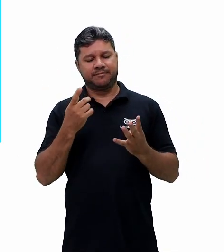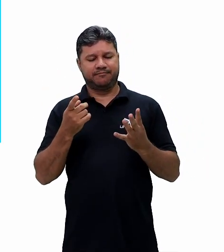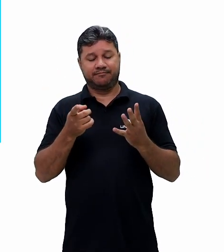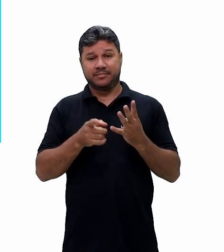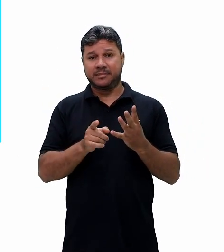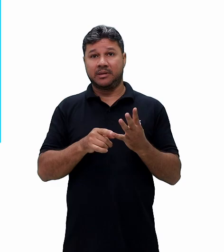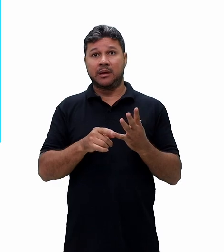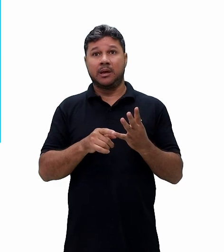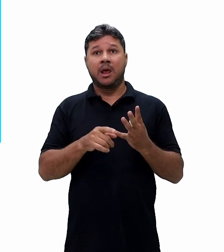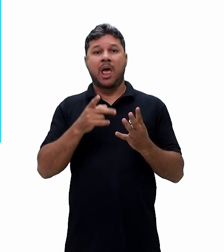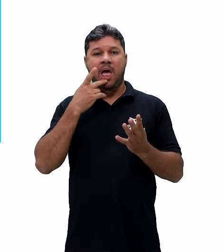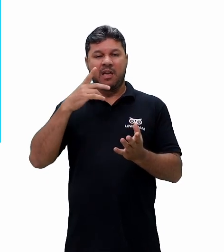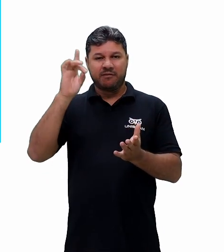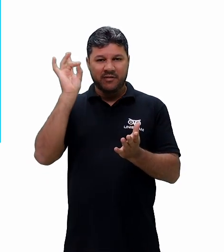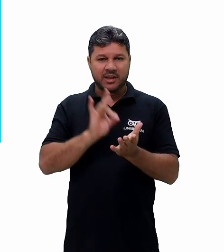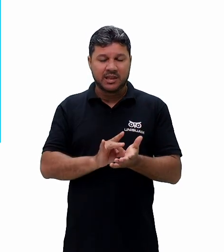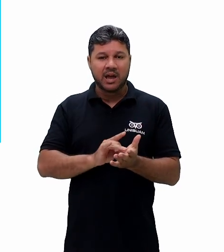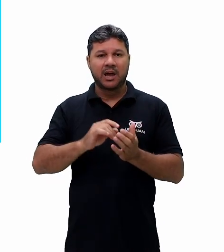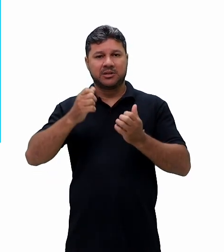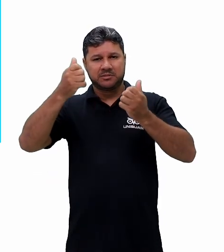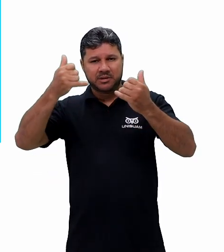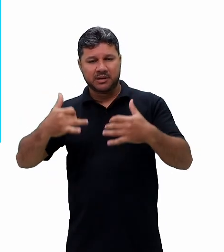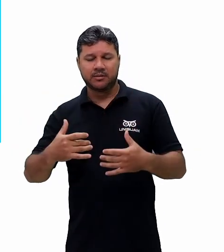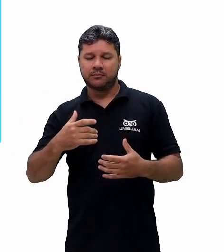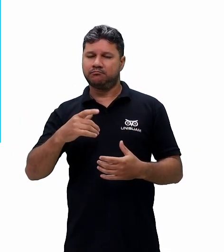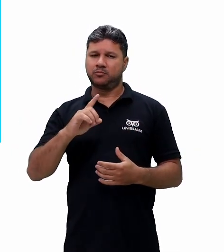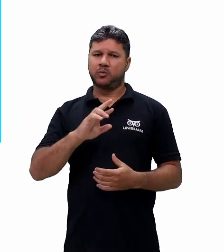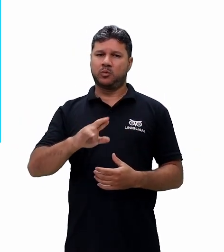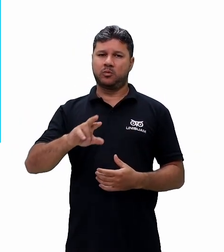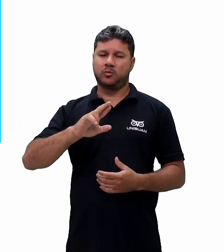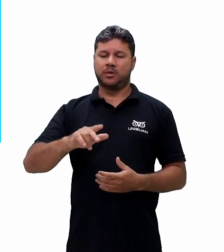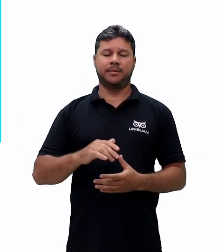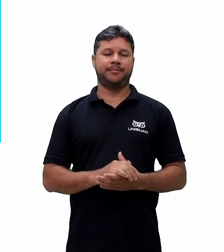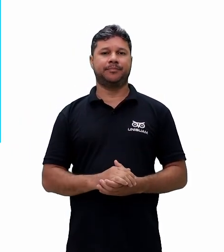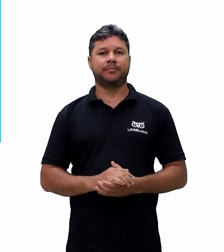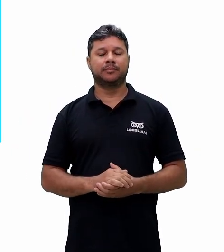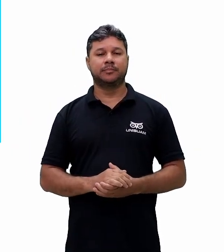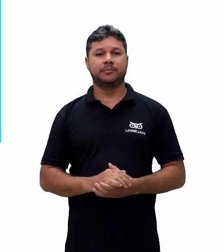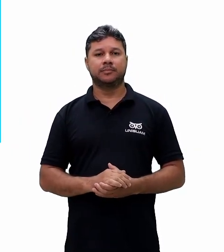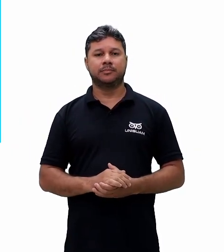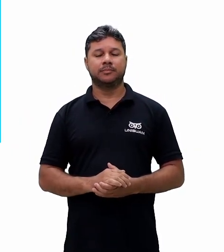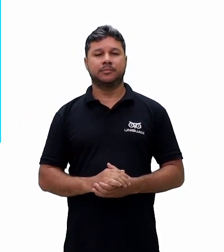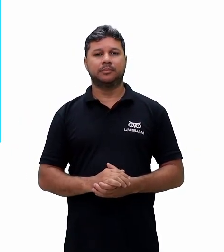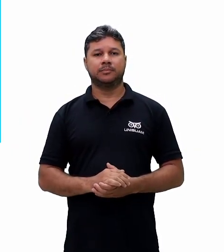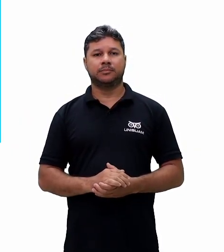isso também não é uma verdade absoluta.